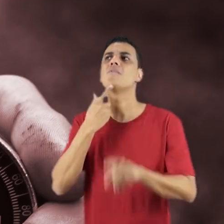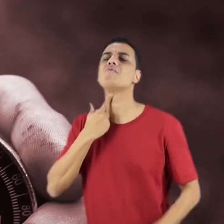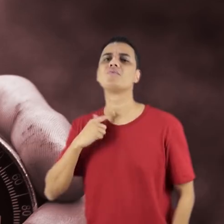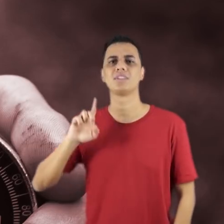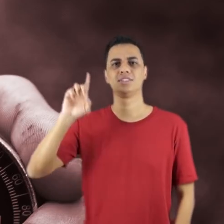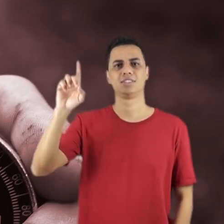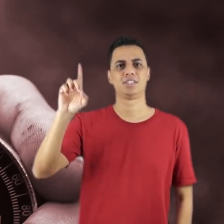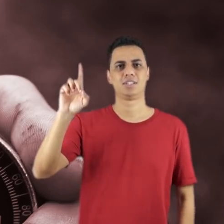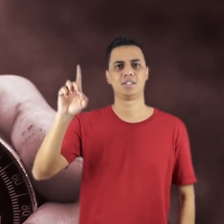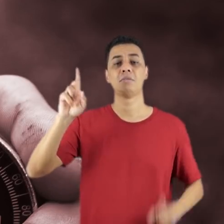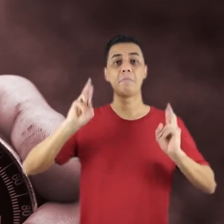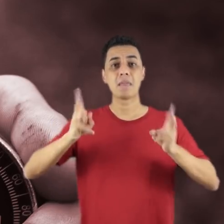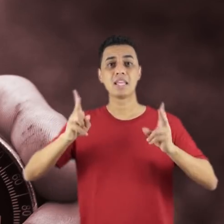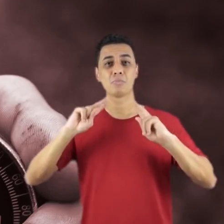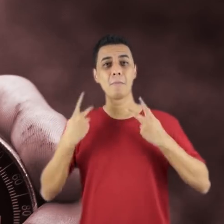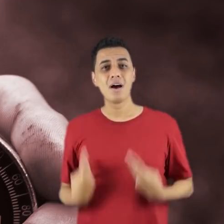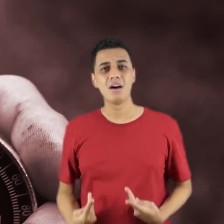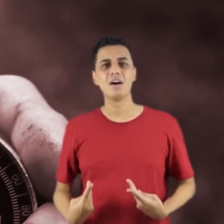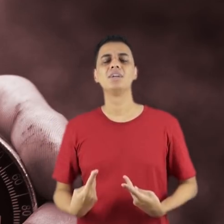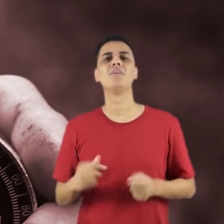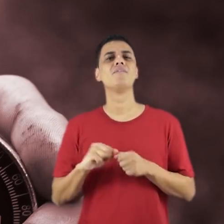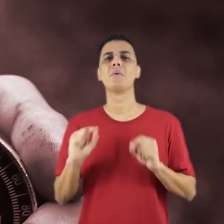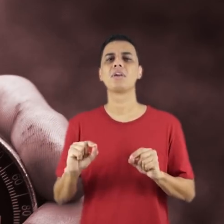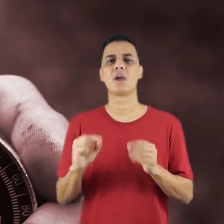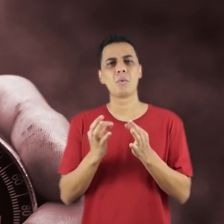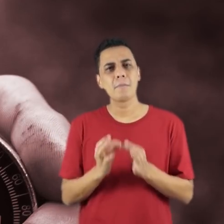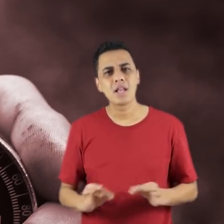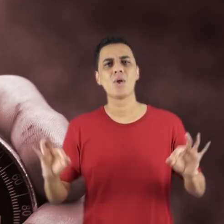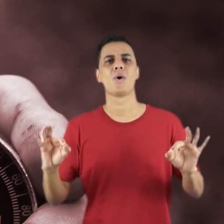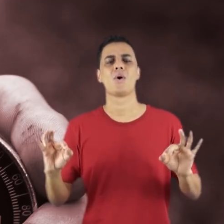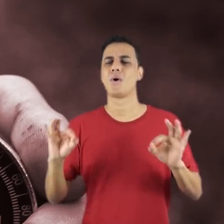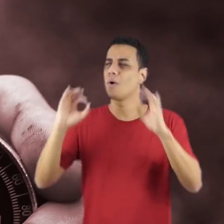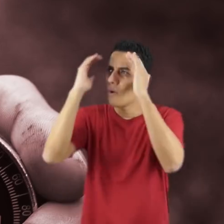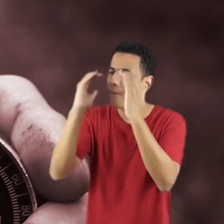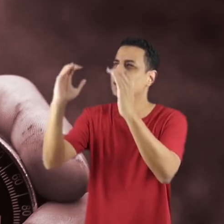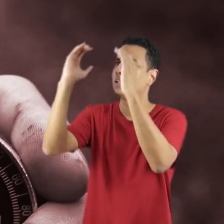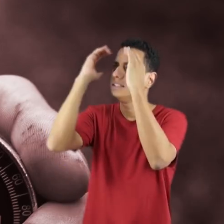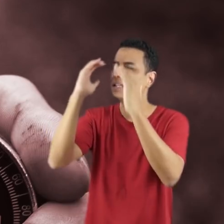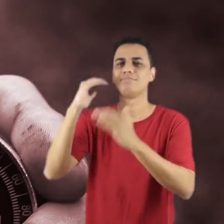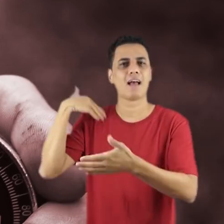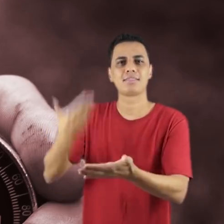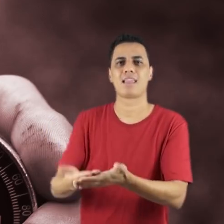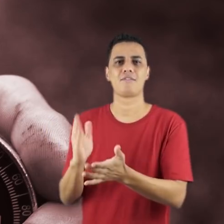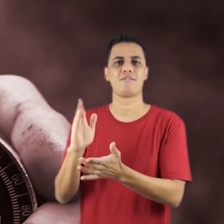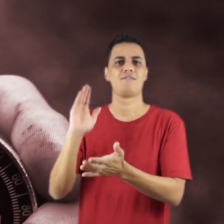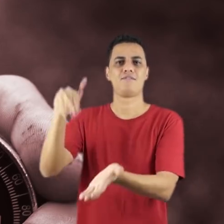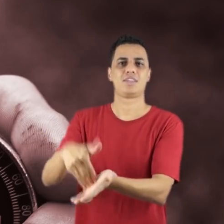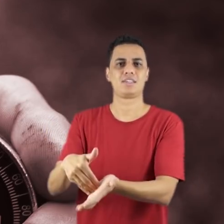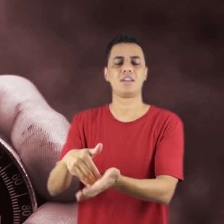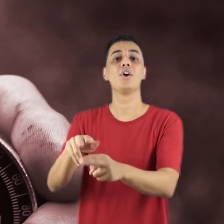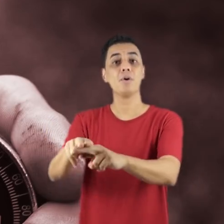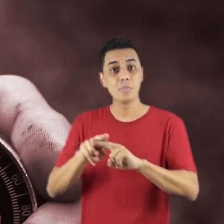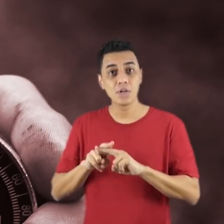em forma humana, humilhou-se a si mesmo e foi obediente até a morte e morte de cruz. Por isso Deus o exaltou à mais